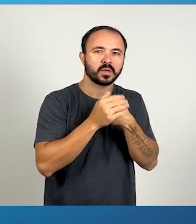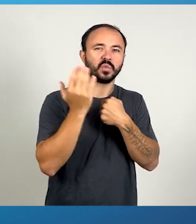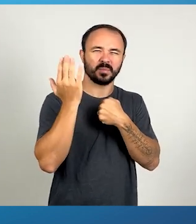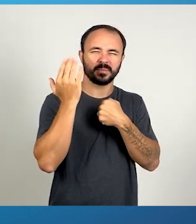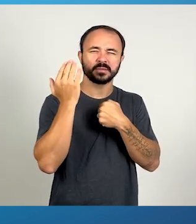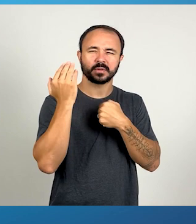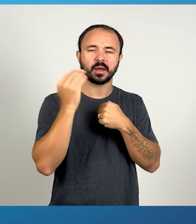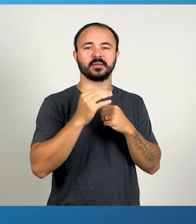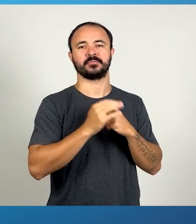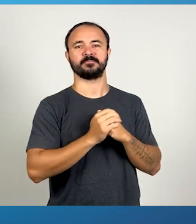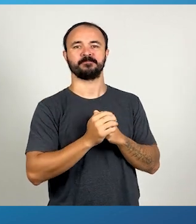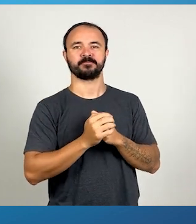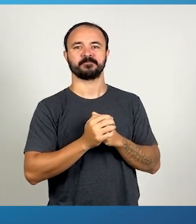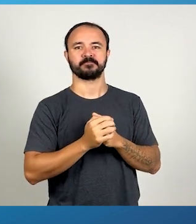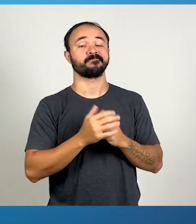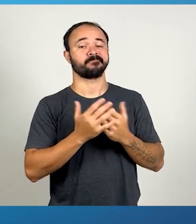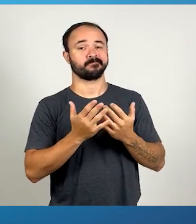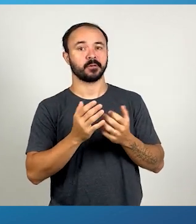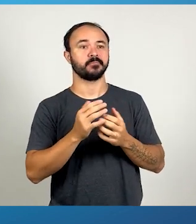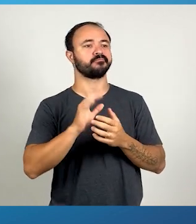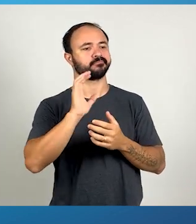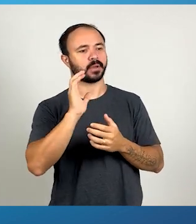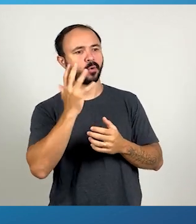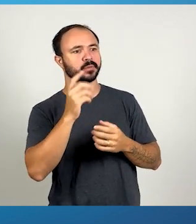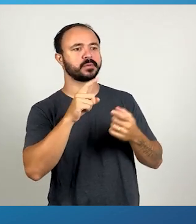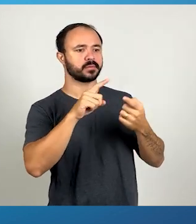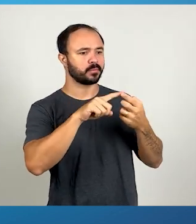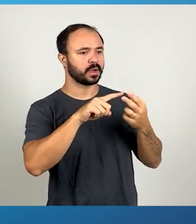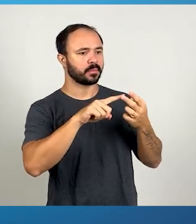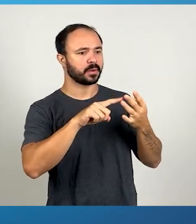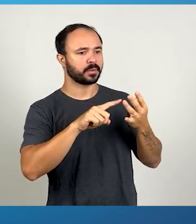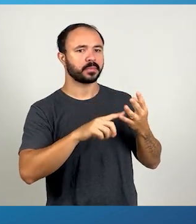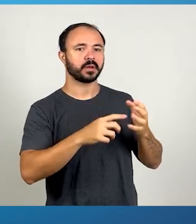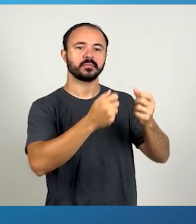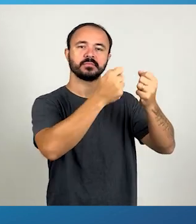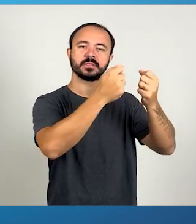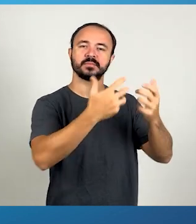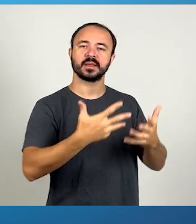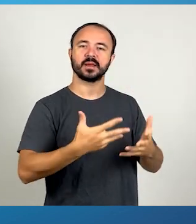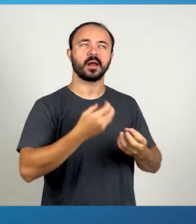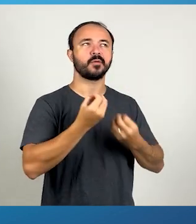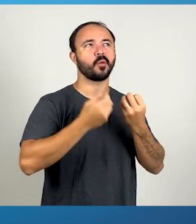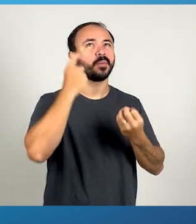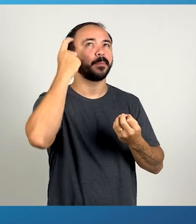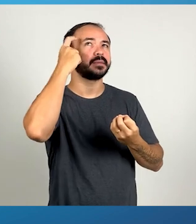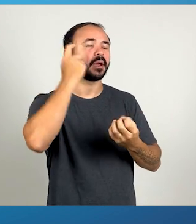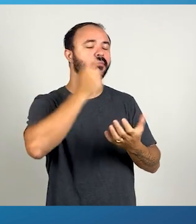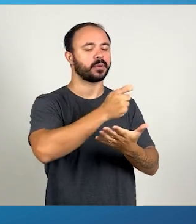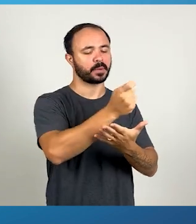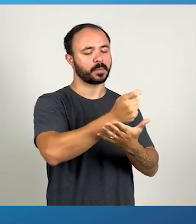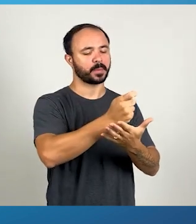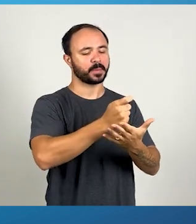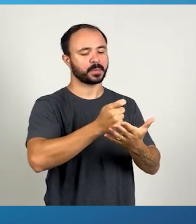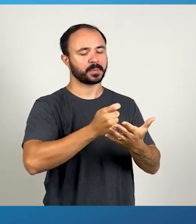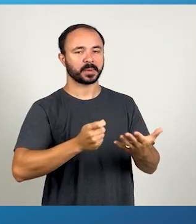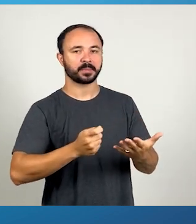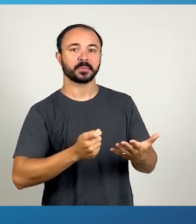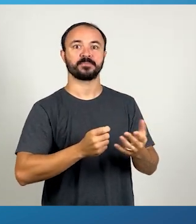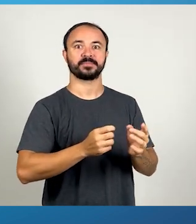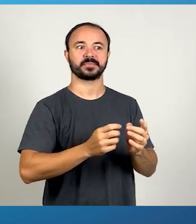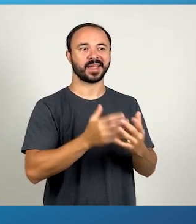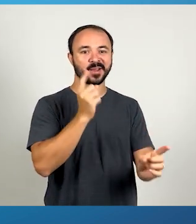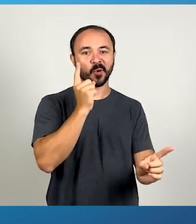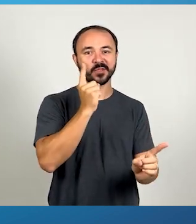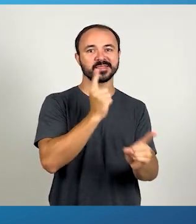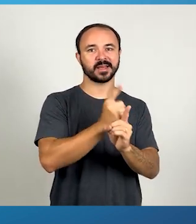ela escreveu tudo o que acontecia, seus pensamentos. Encontraram esse diário e fizeram um livro. E